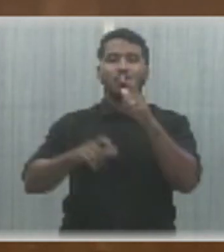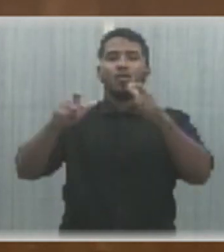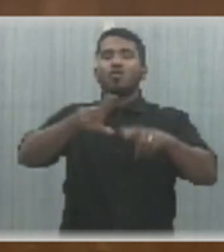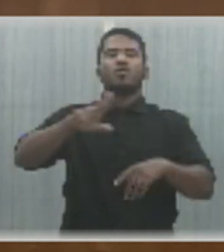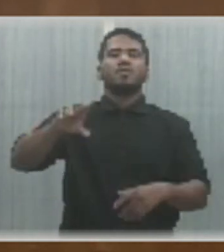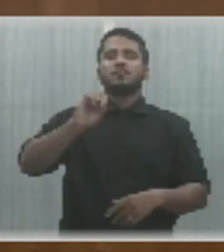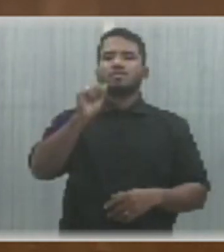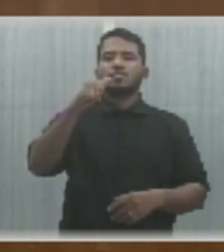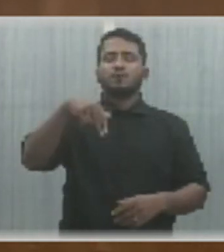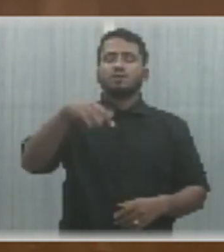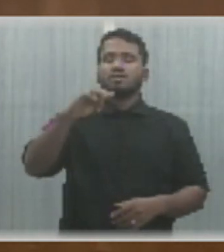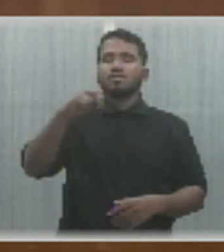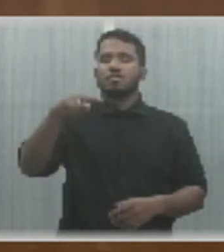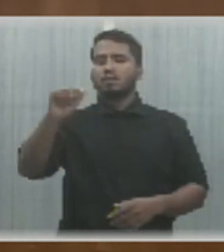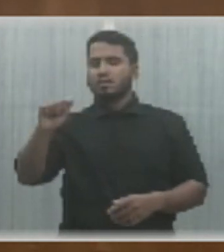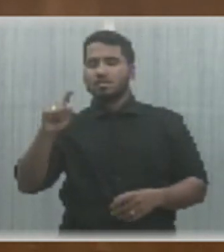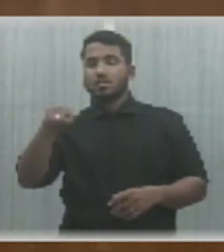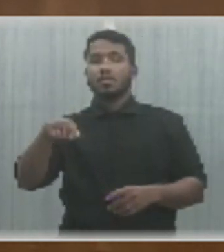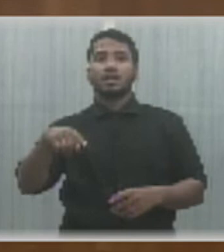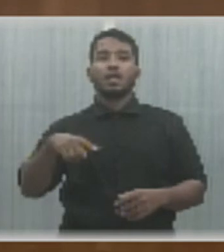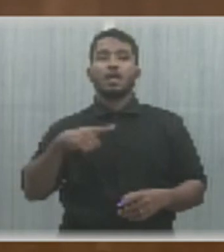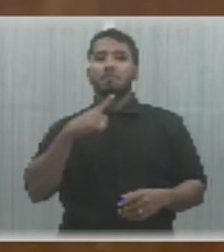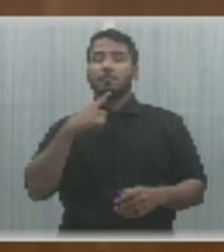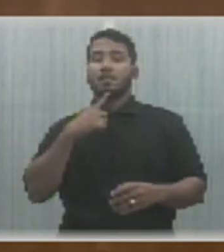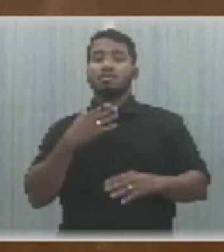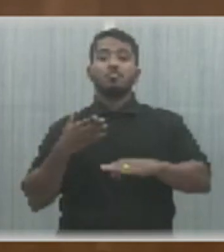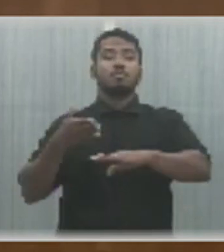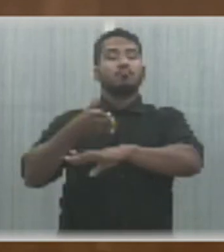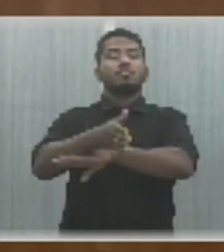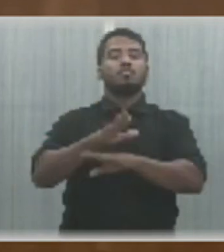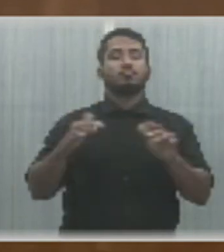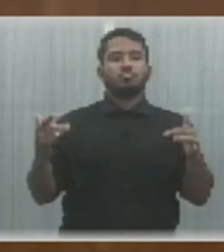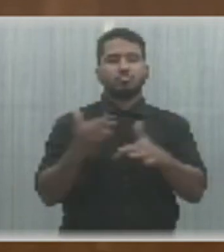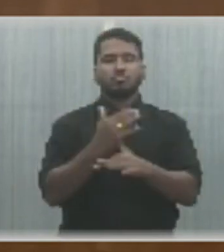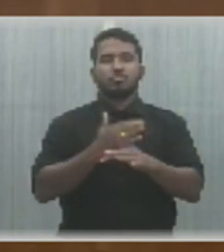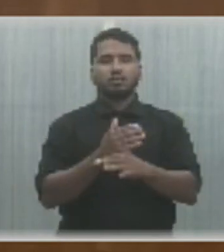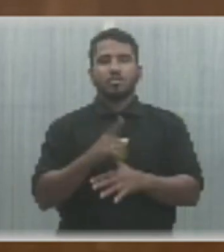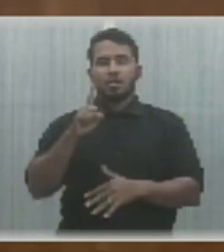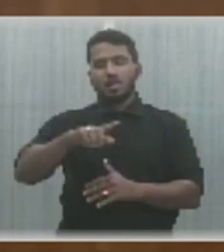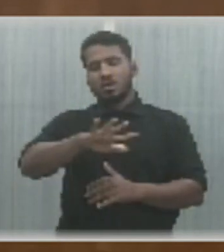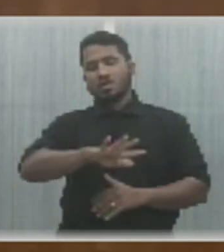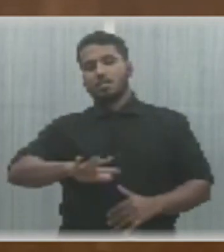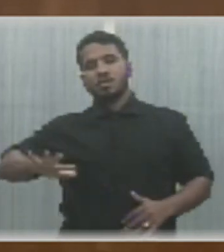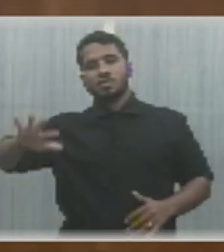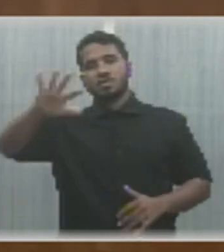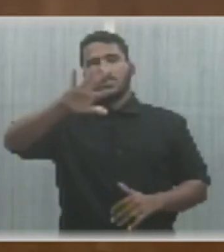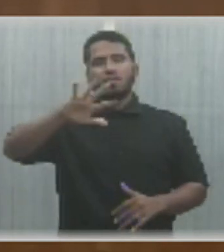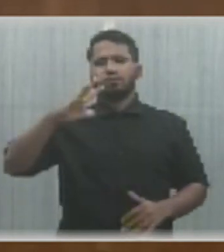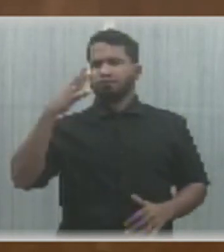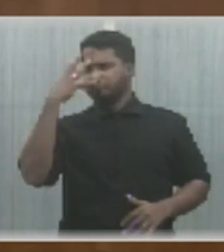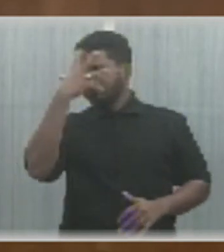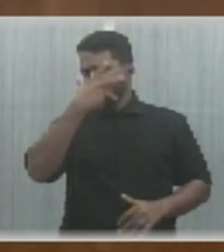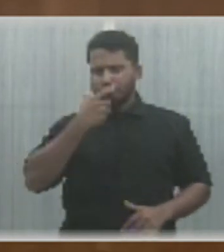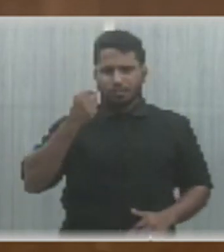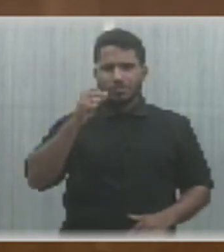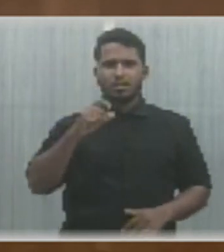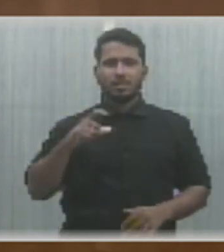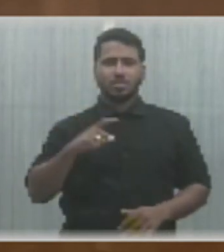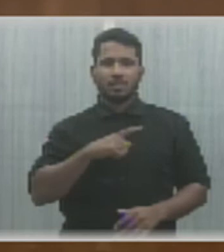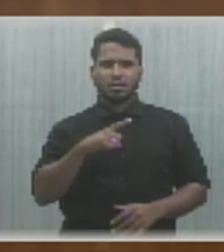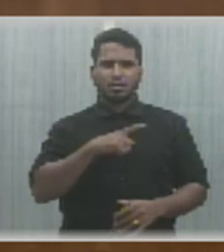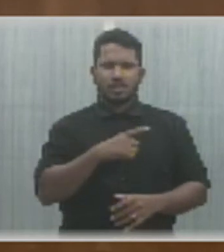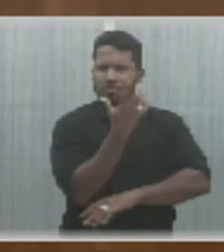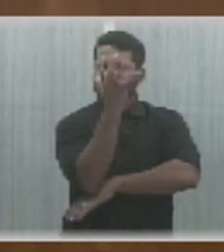que fica bem na entrada da cidade. É uma região muito bonita, composta